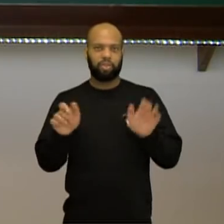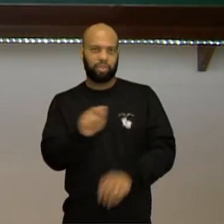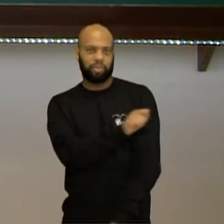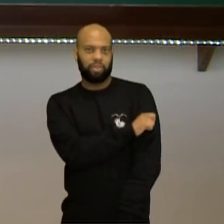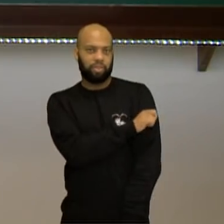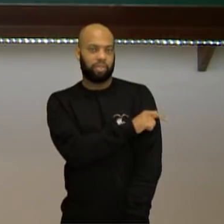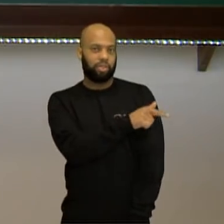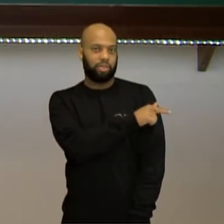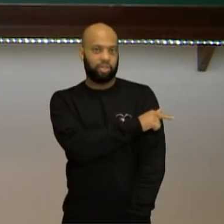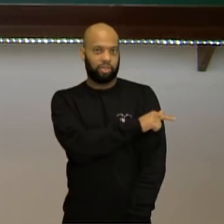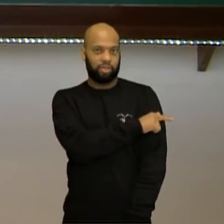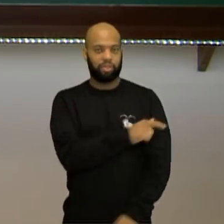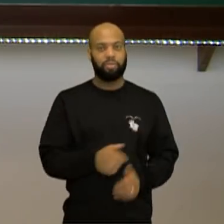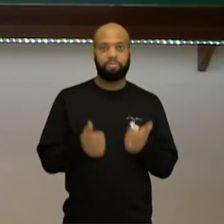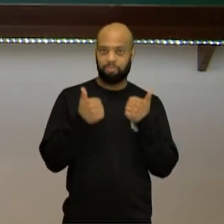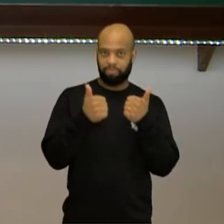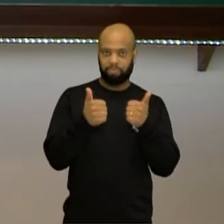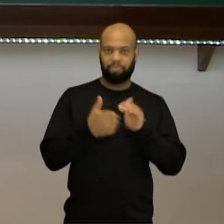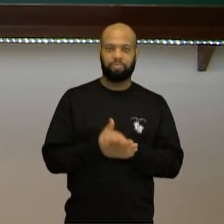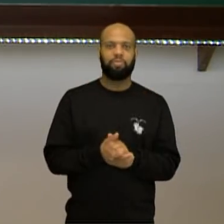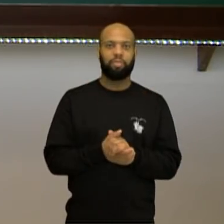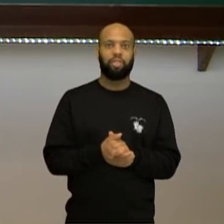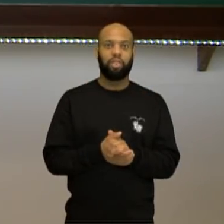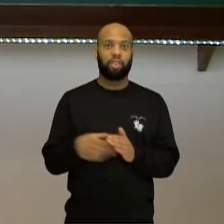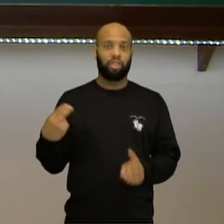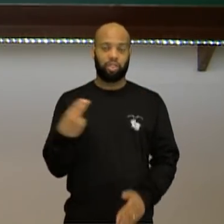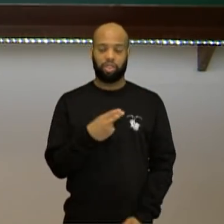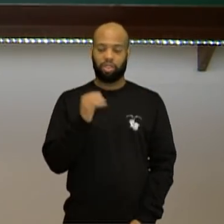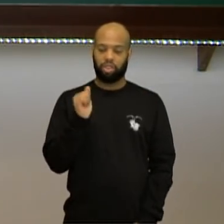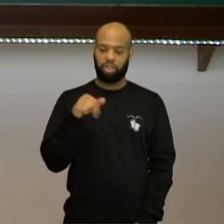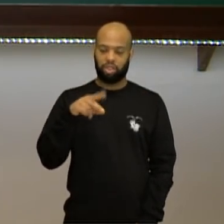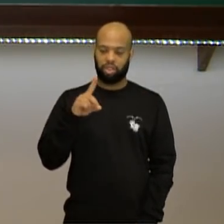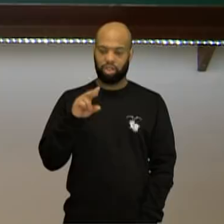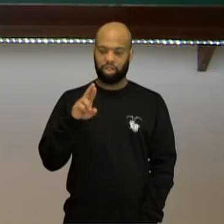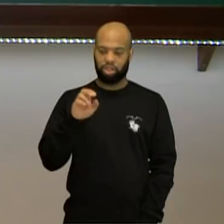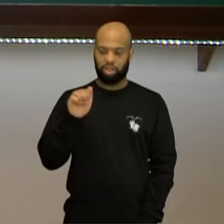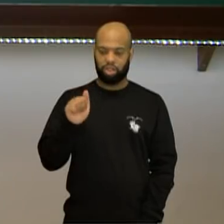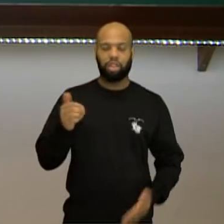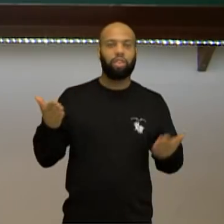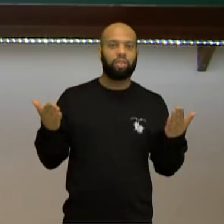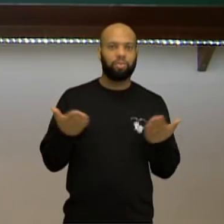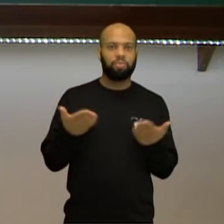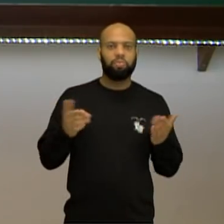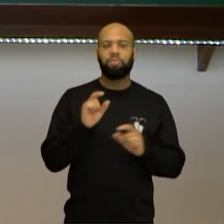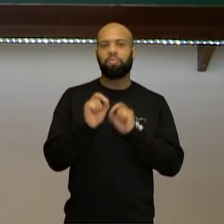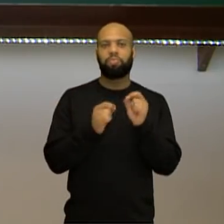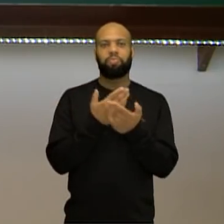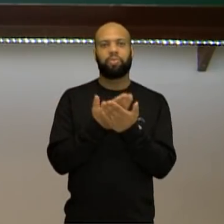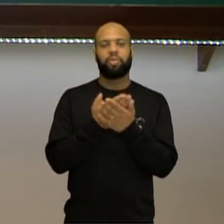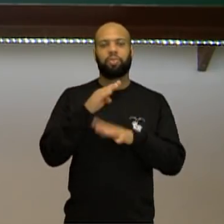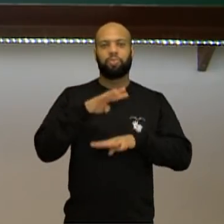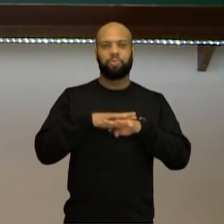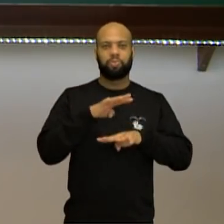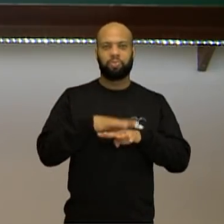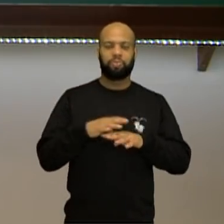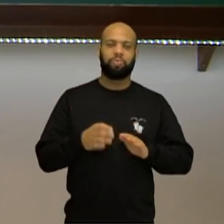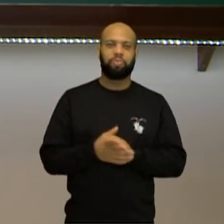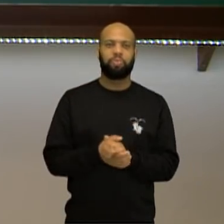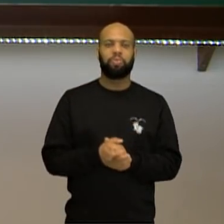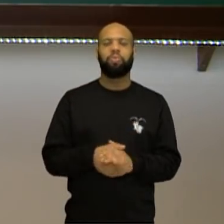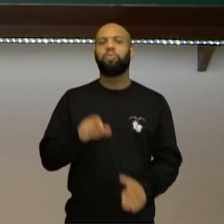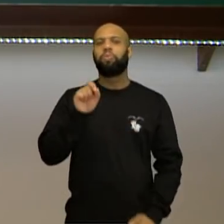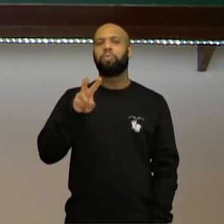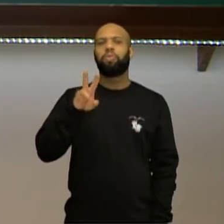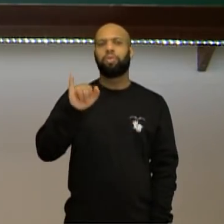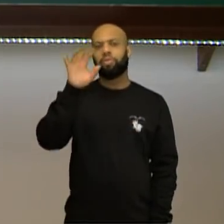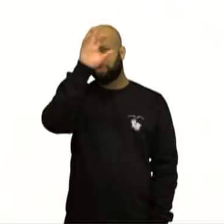estudante do 7º ano, tudo bem? Eu sou a professora Andréia e vamos juntos para mais uma aula de matemática. E o que